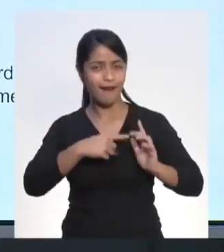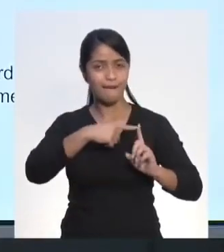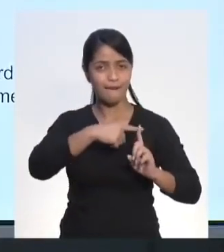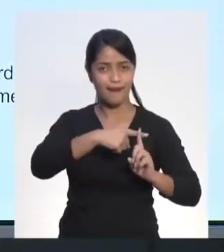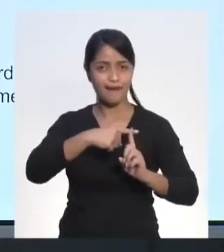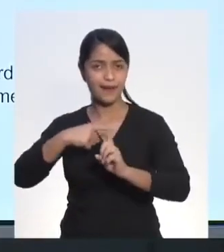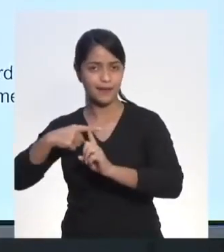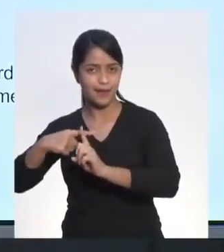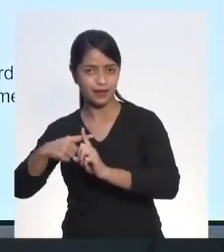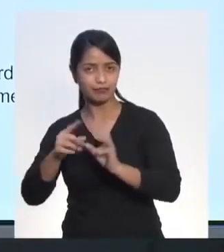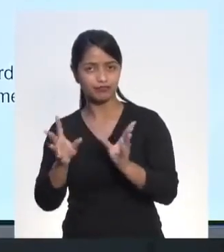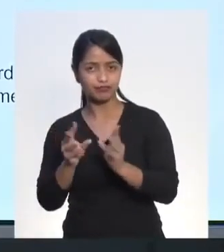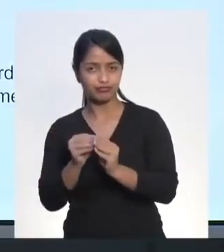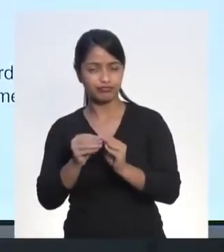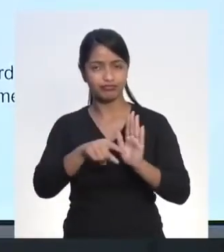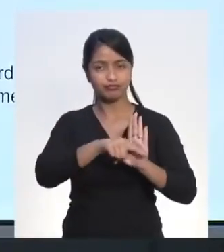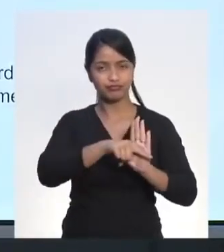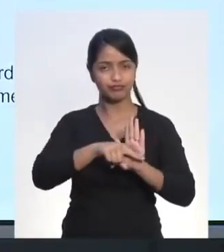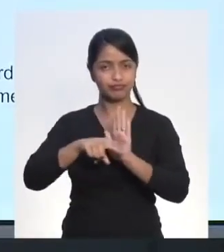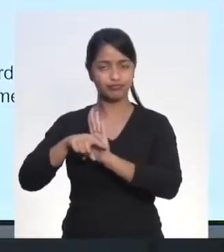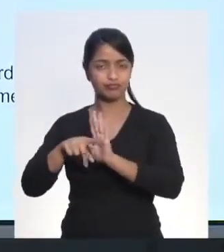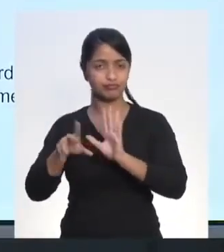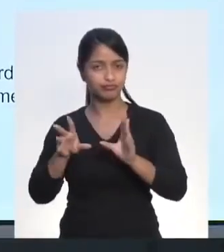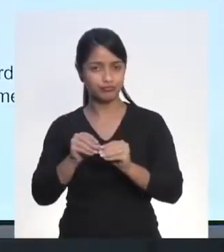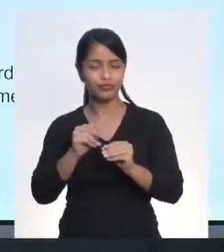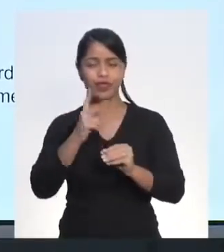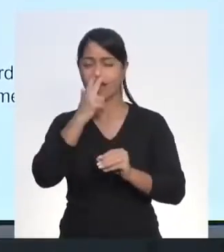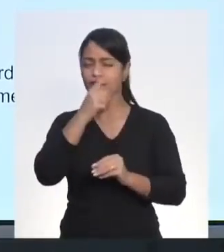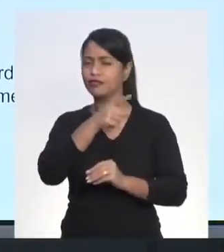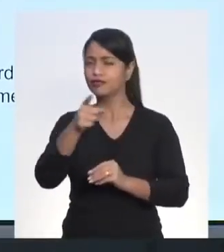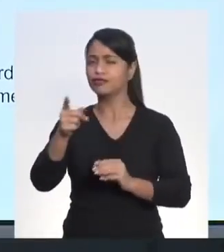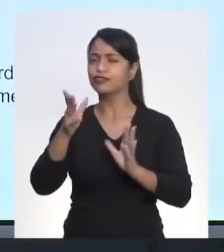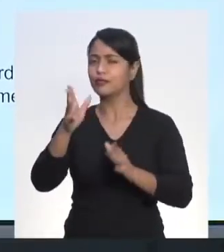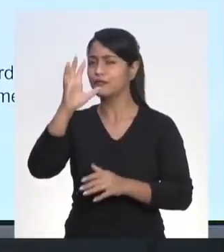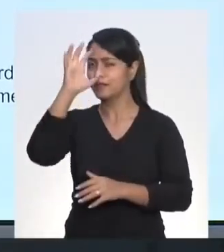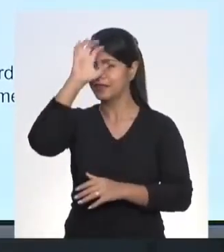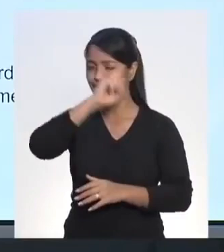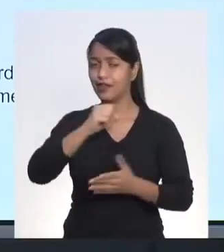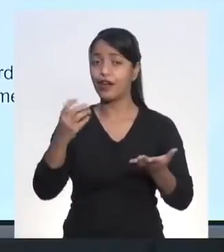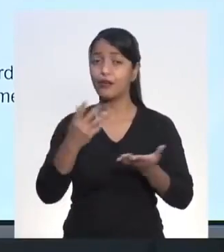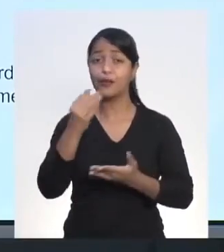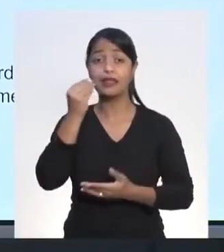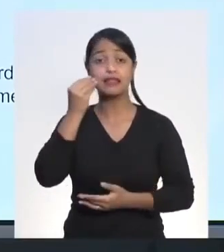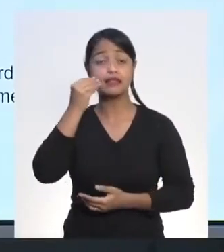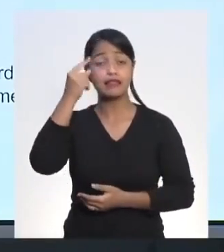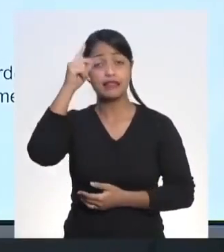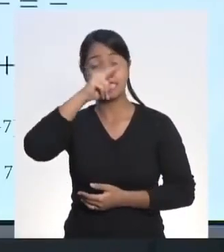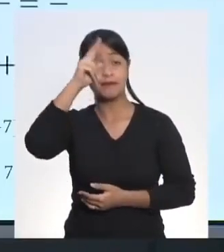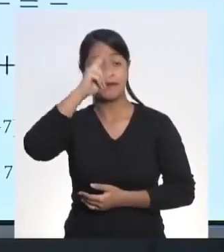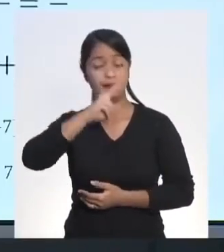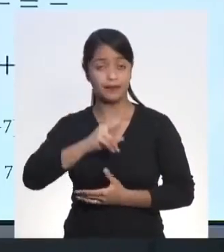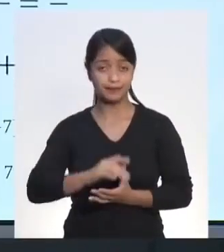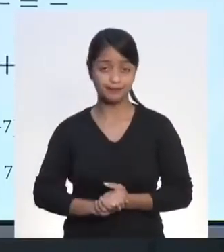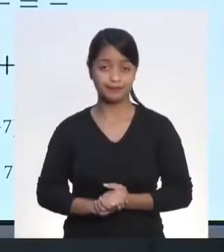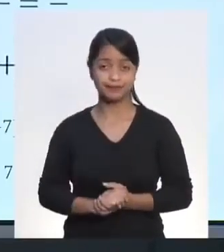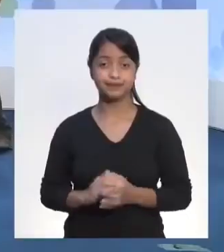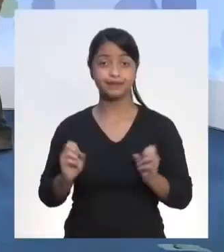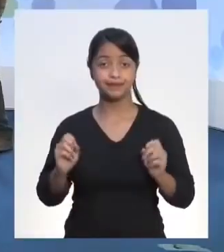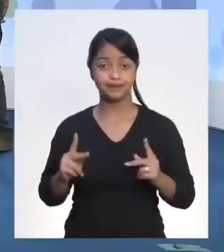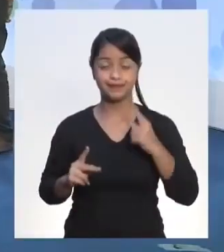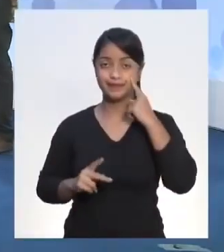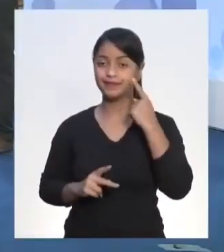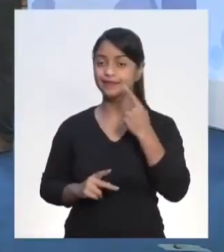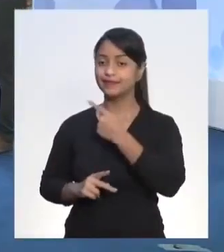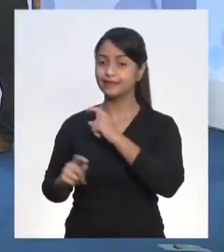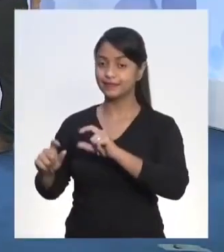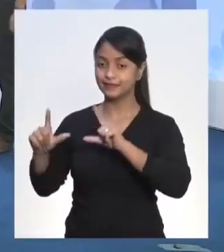nós vimos, que vocês acreditam que muitos já viram? Vamos tentar relembrar para executar essa aula de hoje. Pode colocar